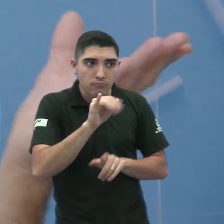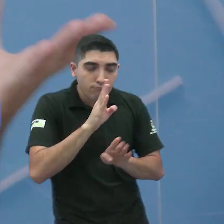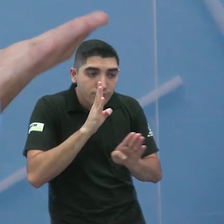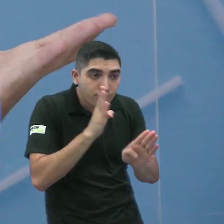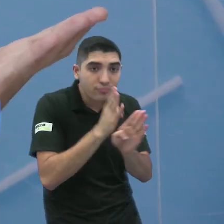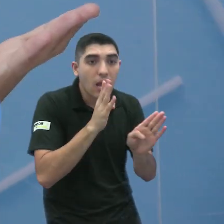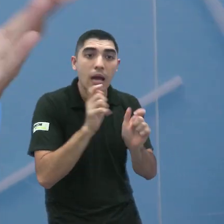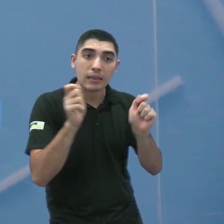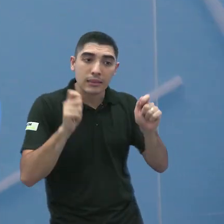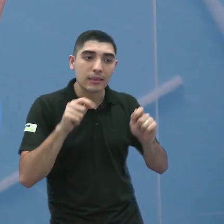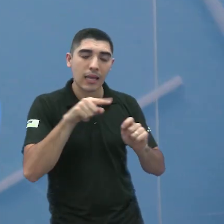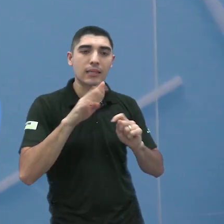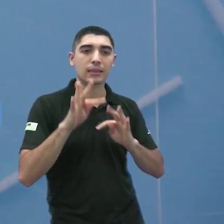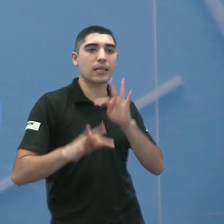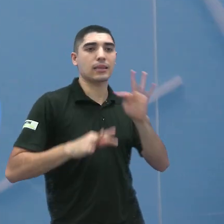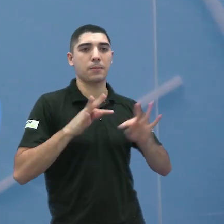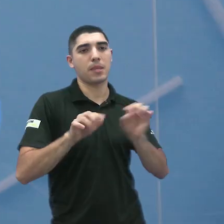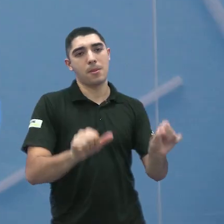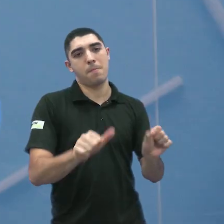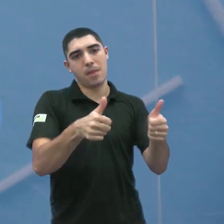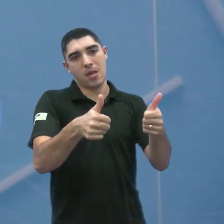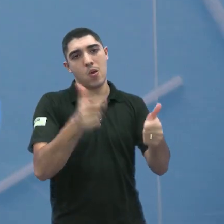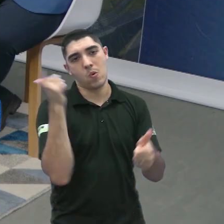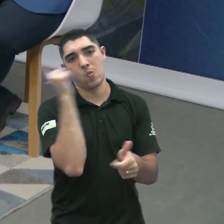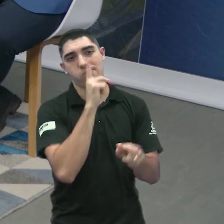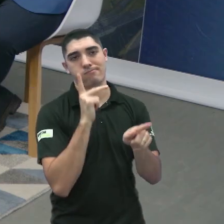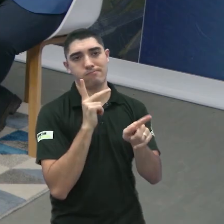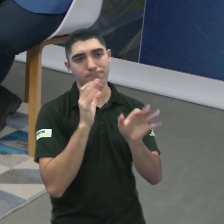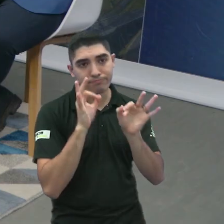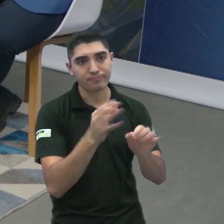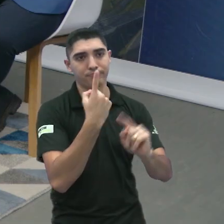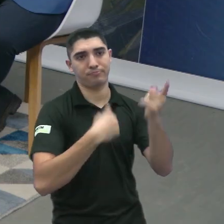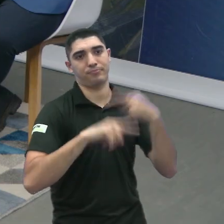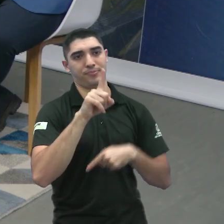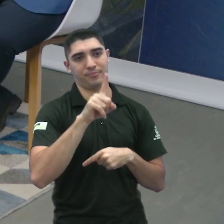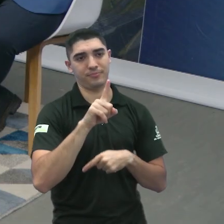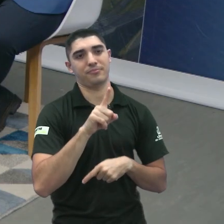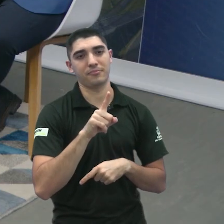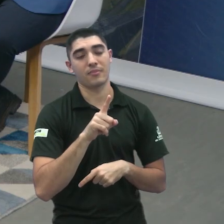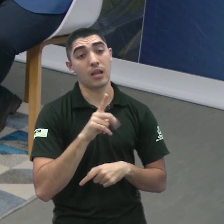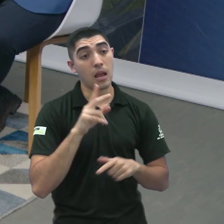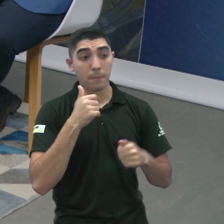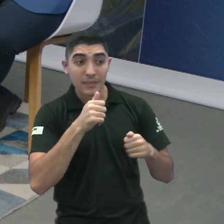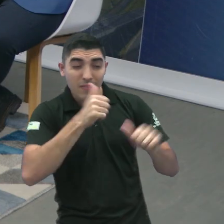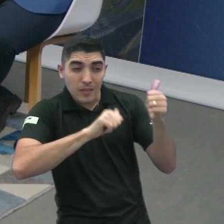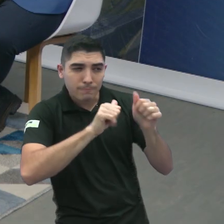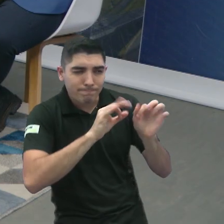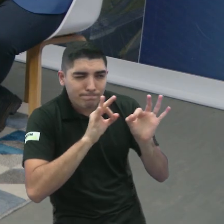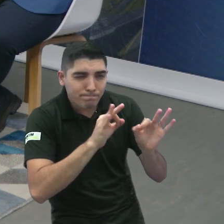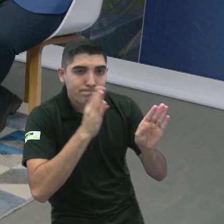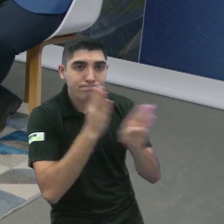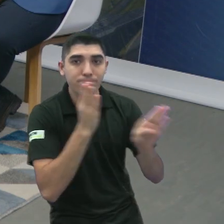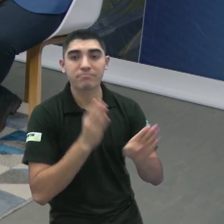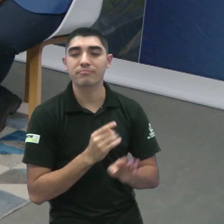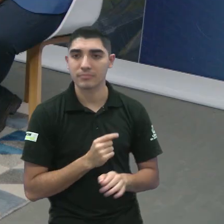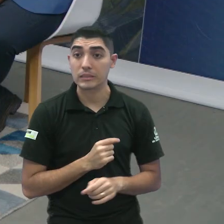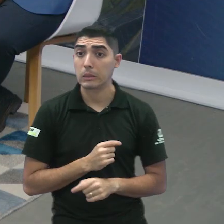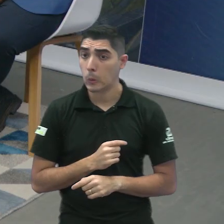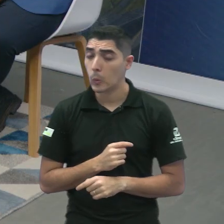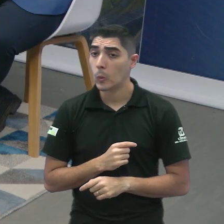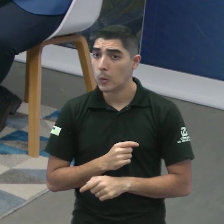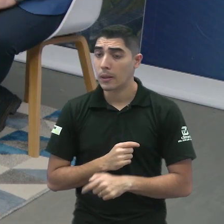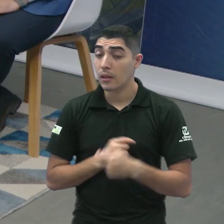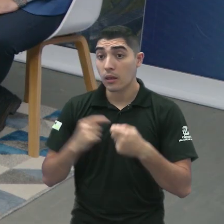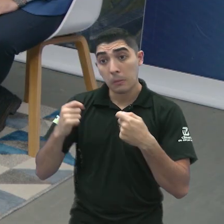não do tratamento. Isso é determinante. Exatamente. A avaliação precisa do que está acontecendo. Precisa, né, e